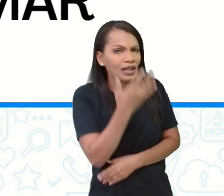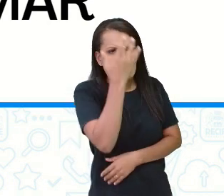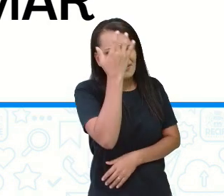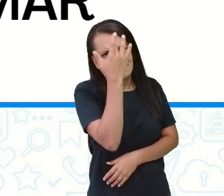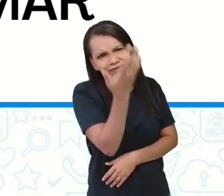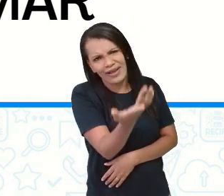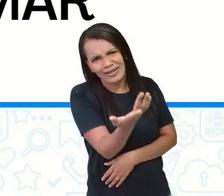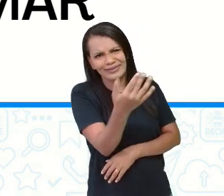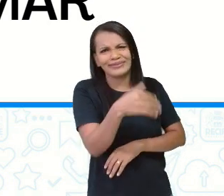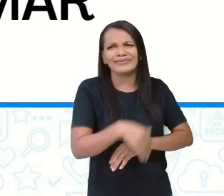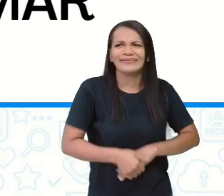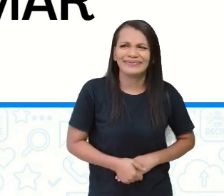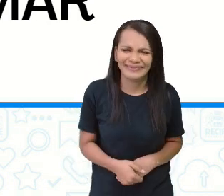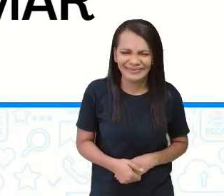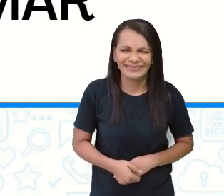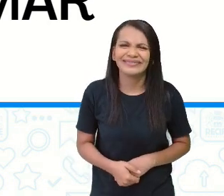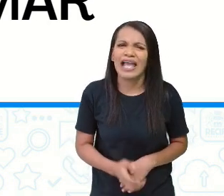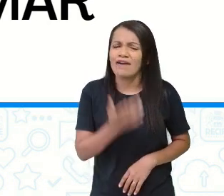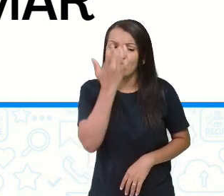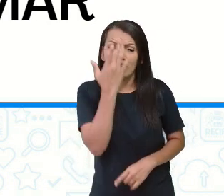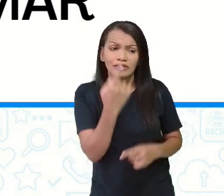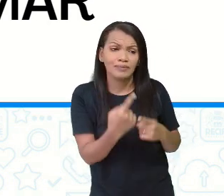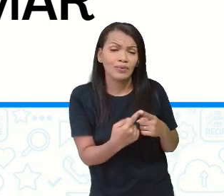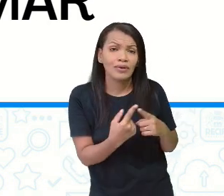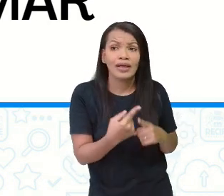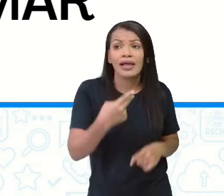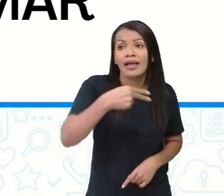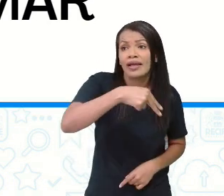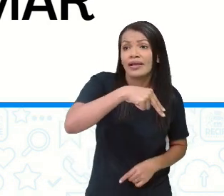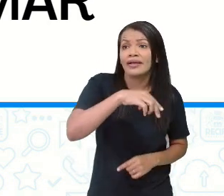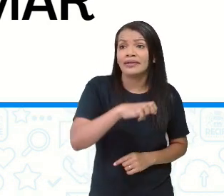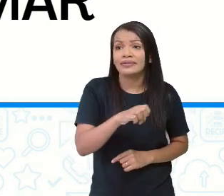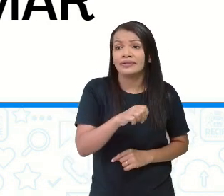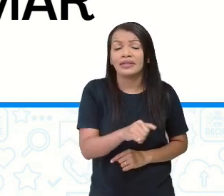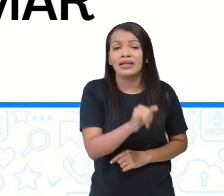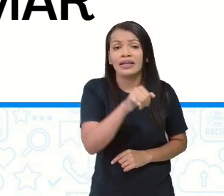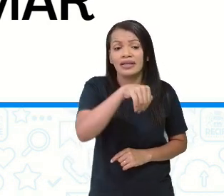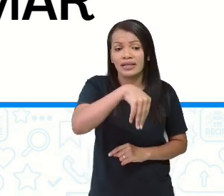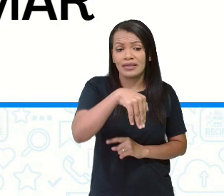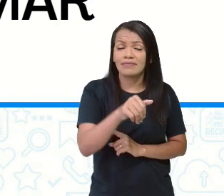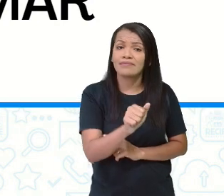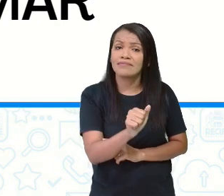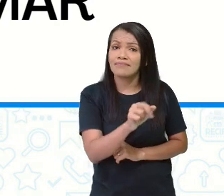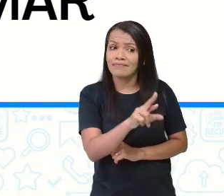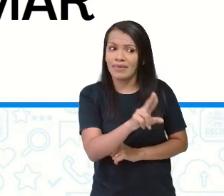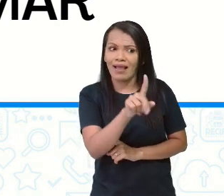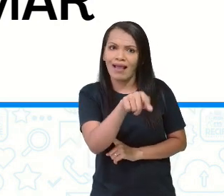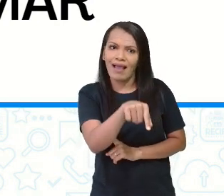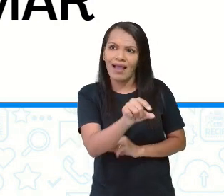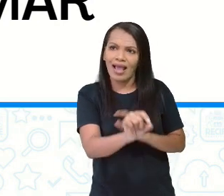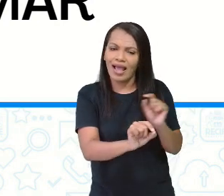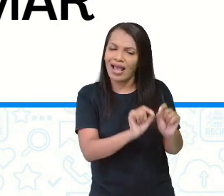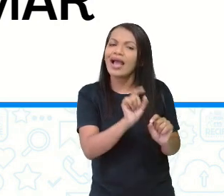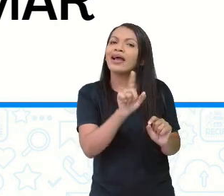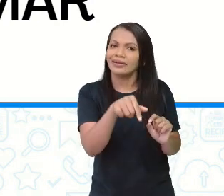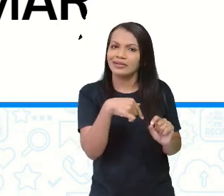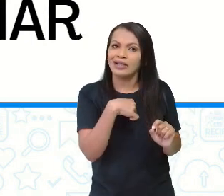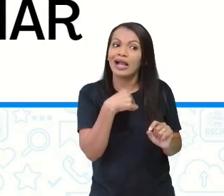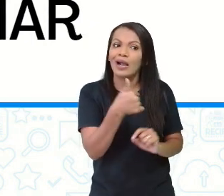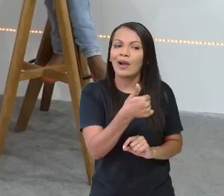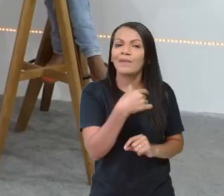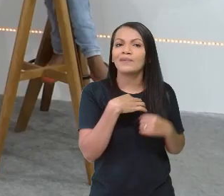da outra camisa. Então, qual é o dono dessa camisa? O Everton. O Everton, ele é o goleiro reserva, não é